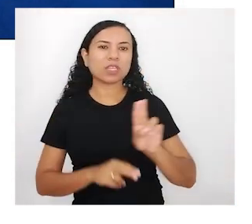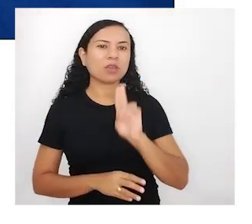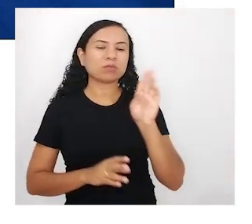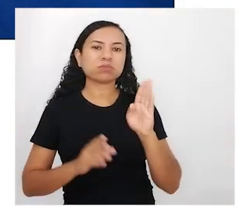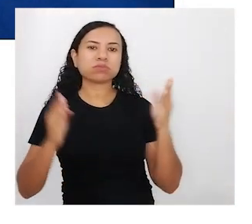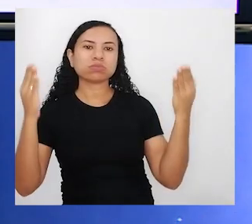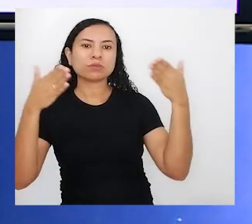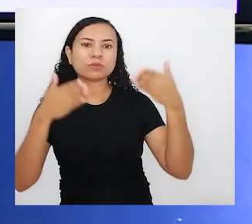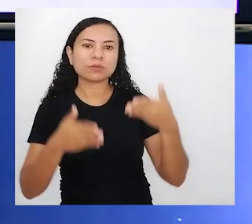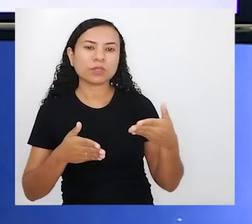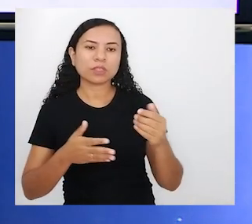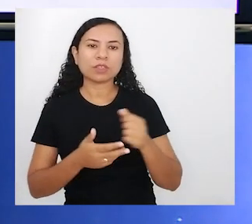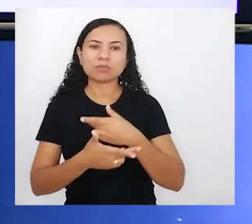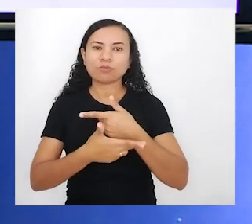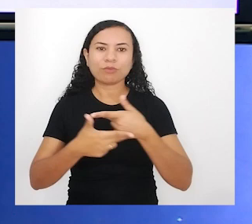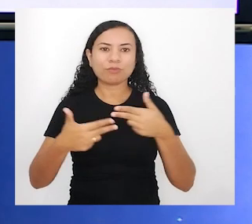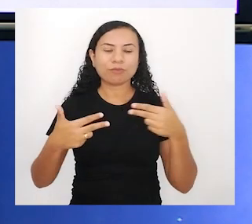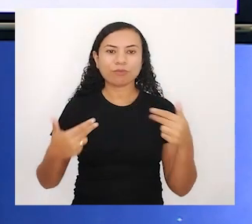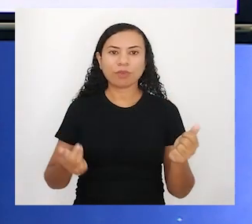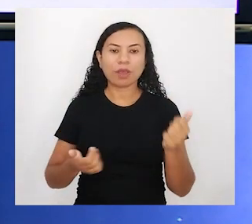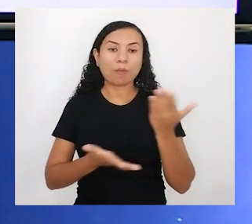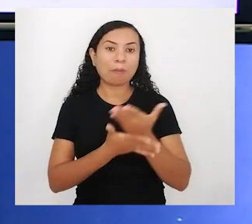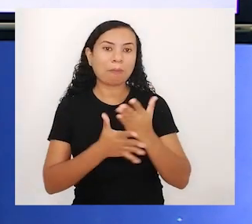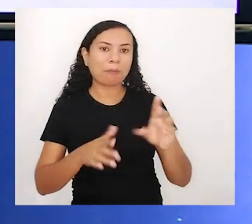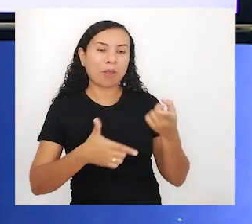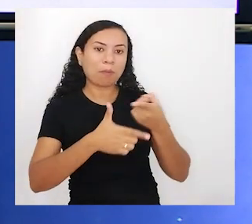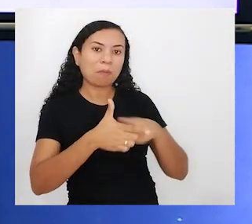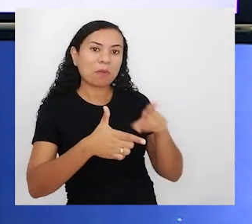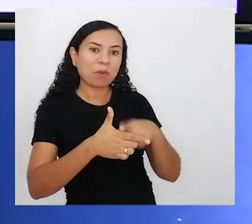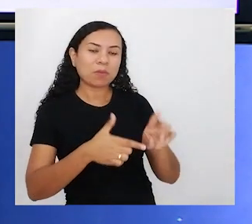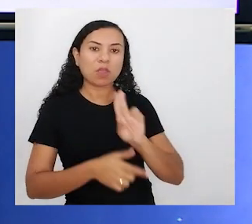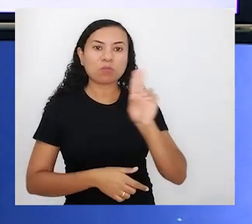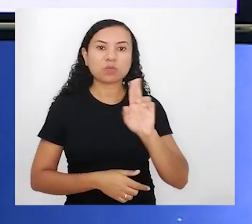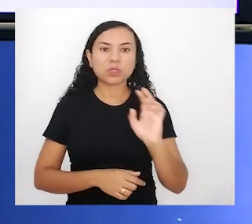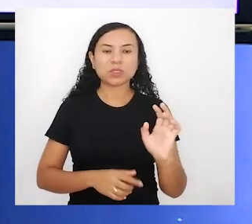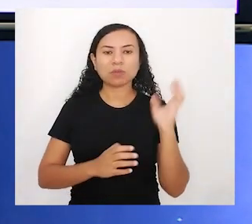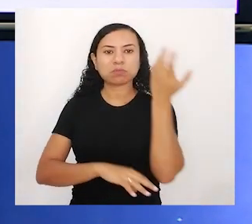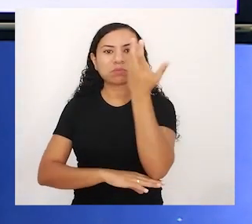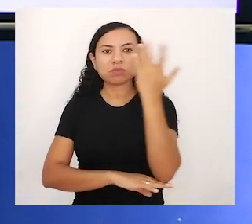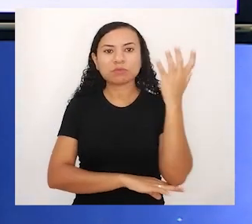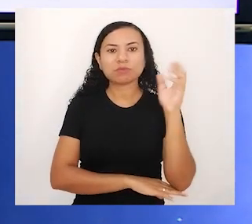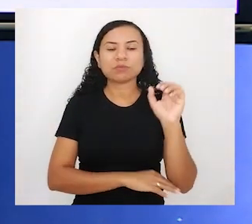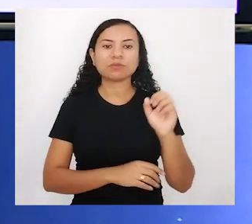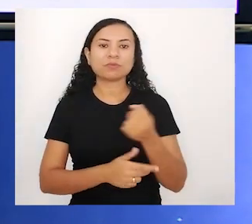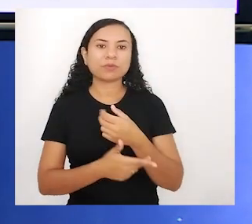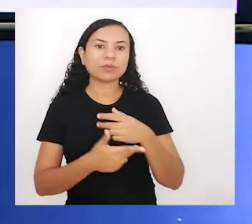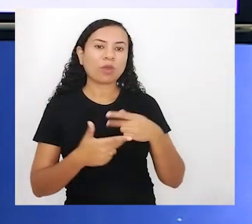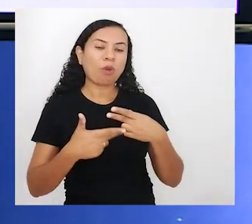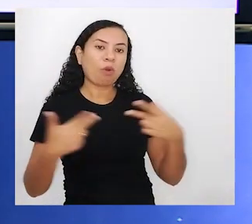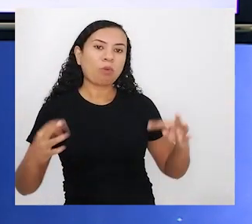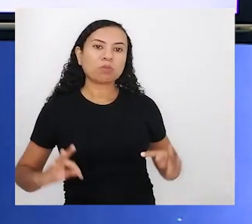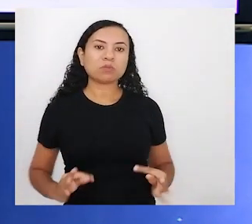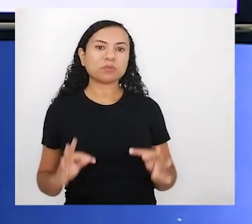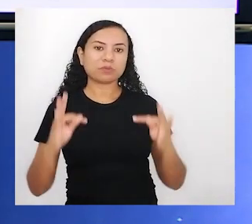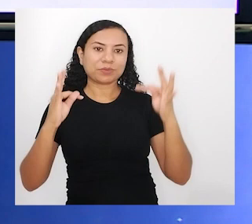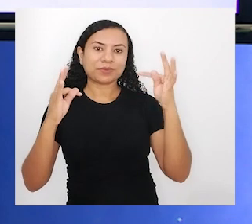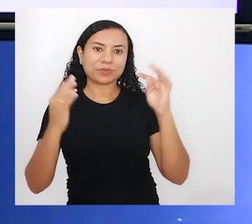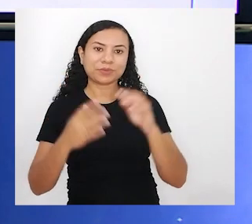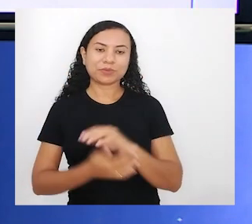biorremediação, fitorremediação, remediação a partir de vegetais, duas áreas da biotecnologia ambiental.